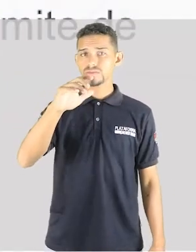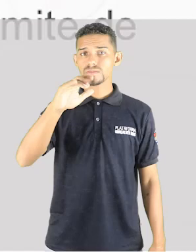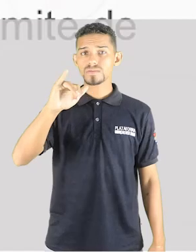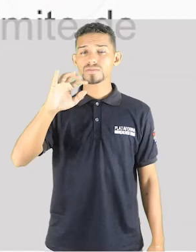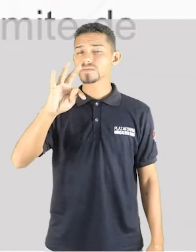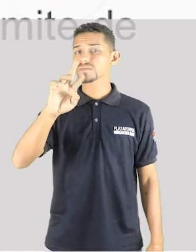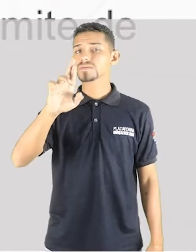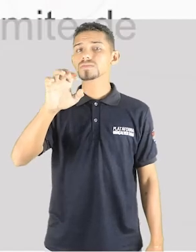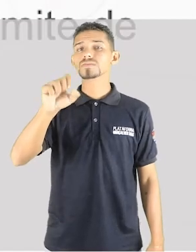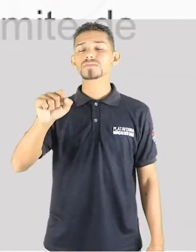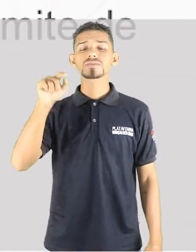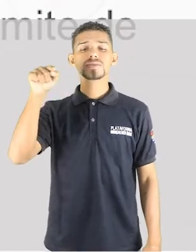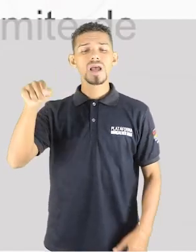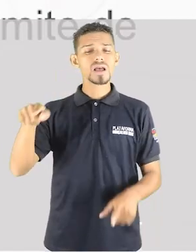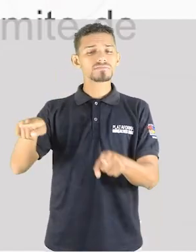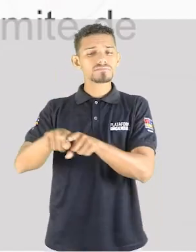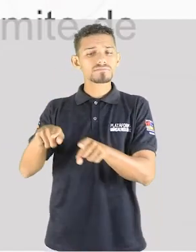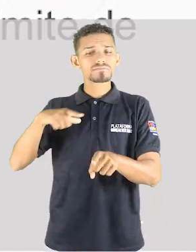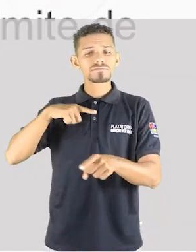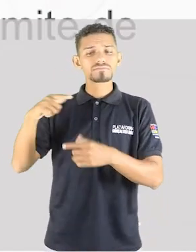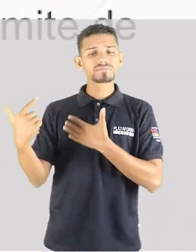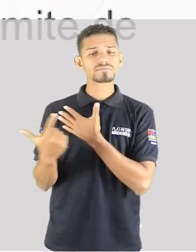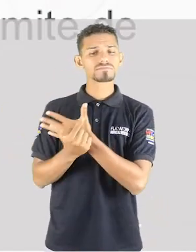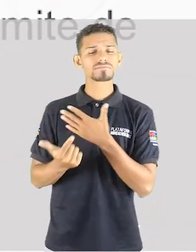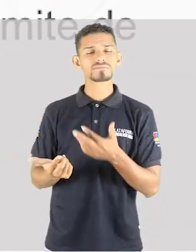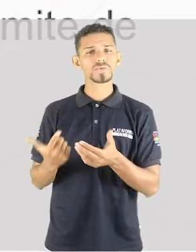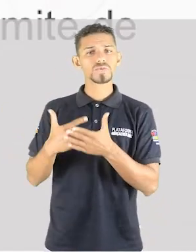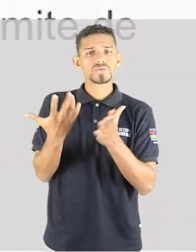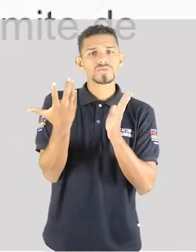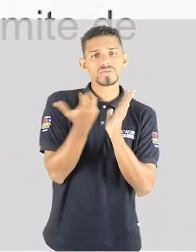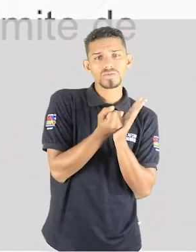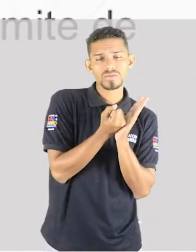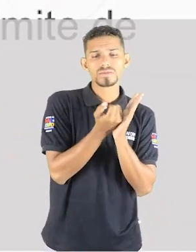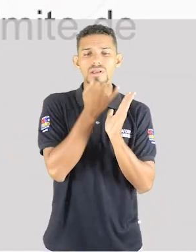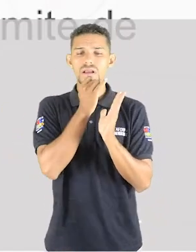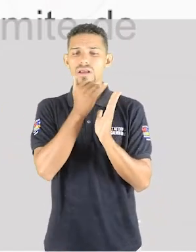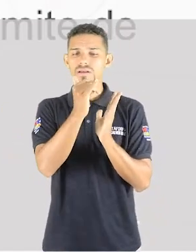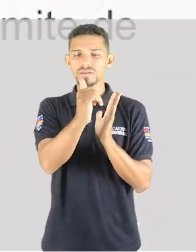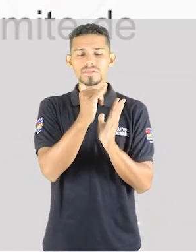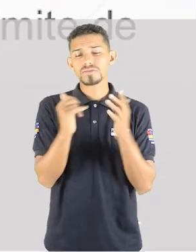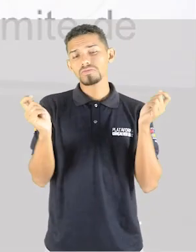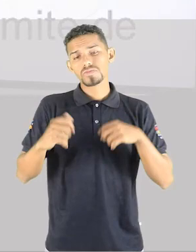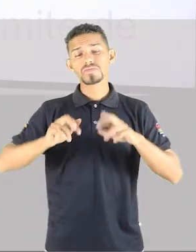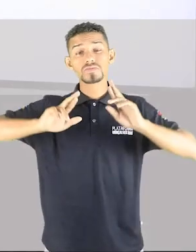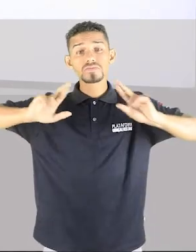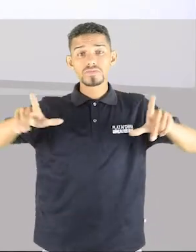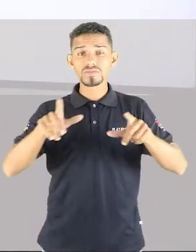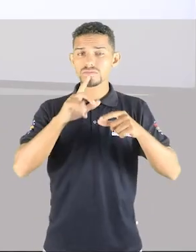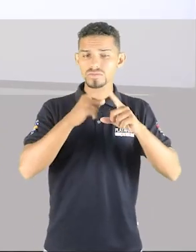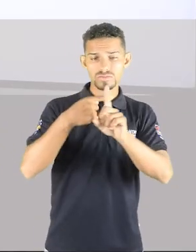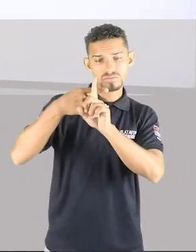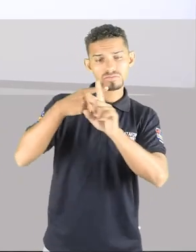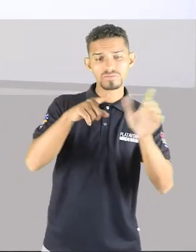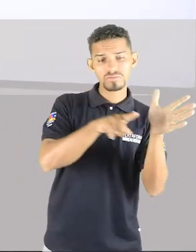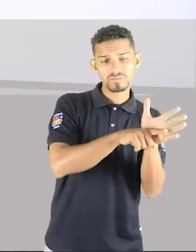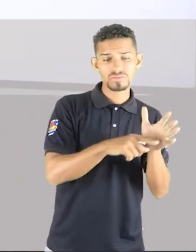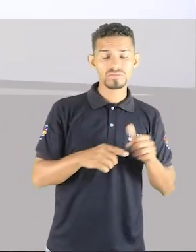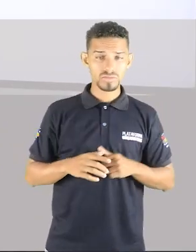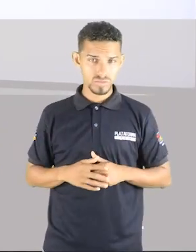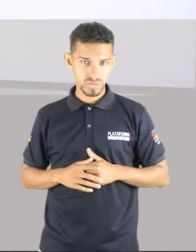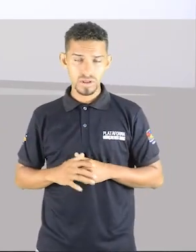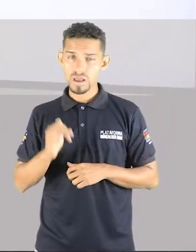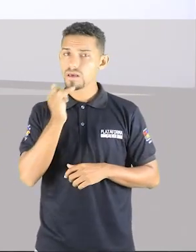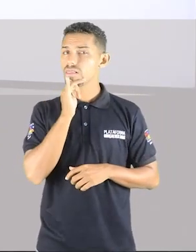que tem a função de armazenar carga elétrica quando submetidos a uma diferença de potencial tá